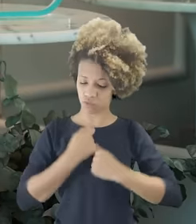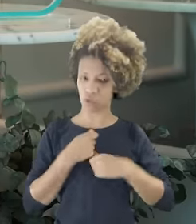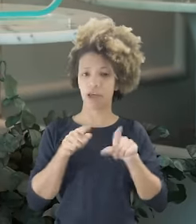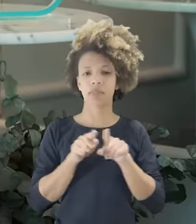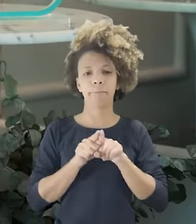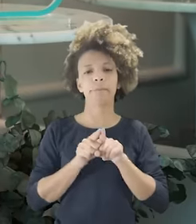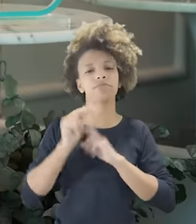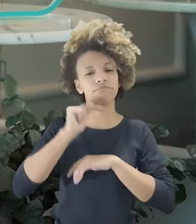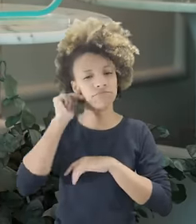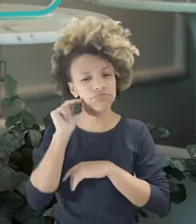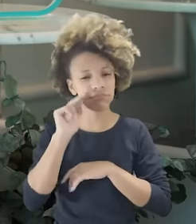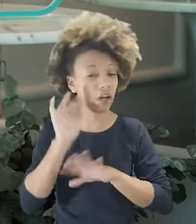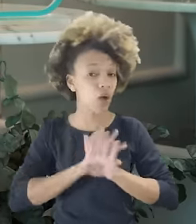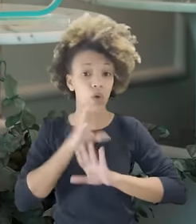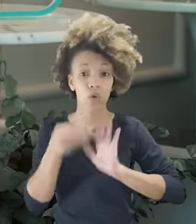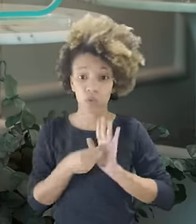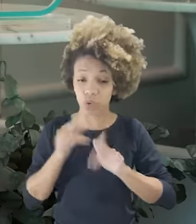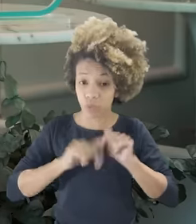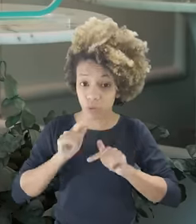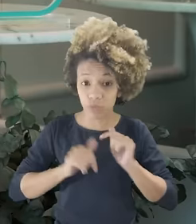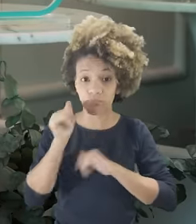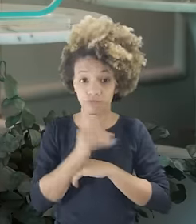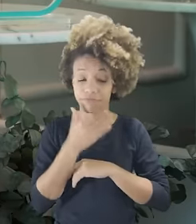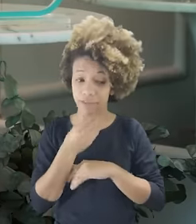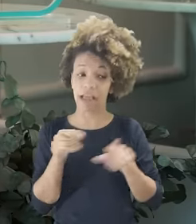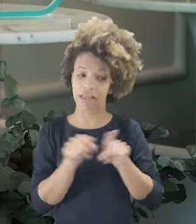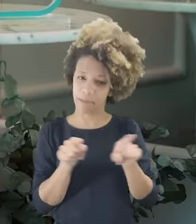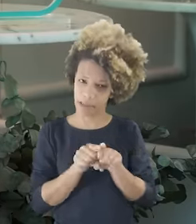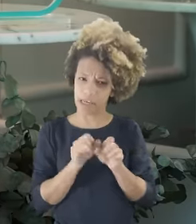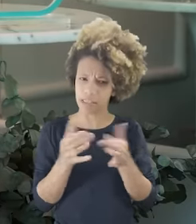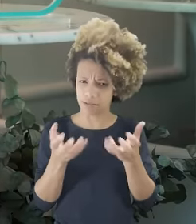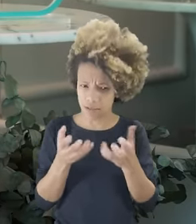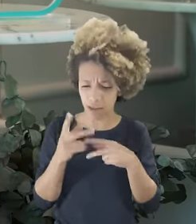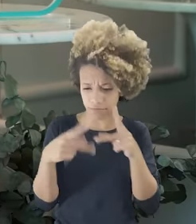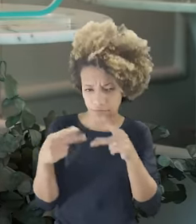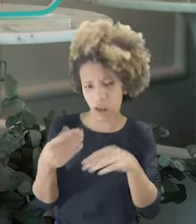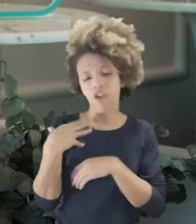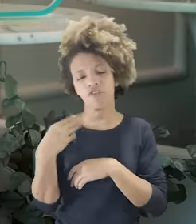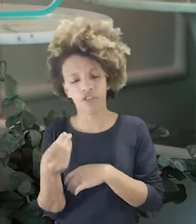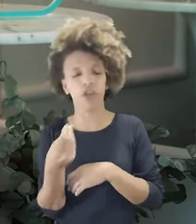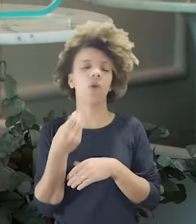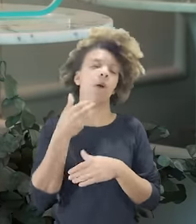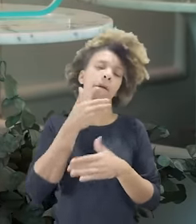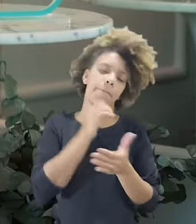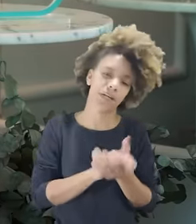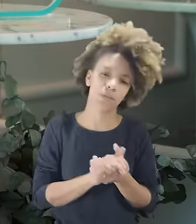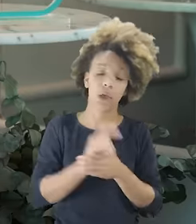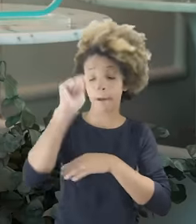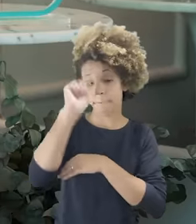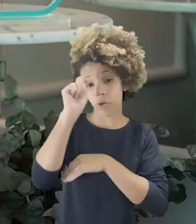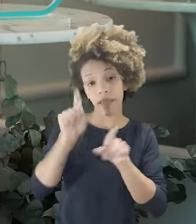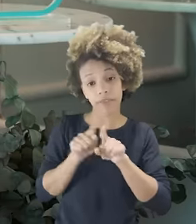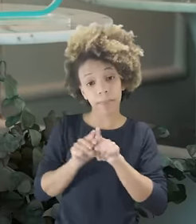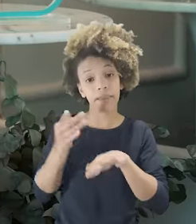tem calcinha tem toda a linha feminina tem linha masculina também se quiser entregar para um filho marido tal boné